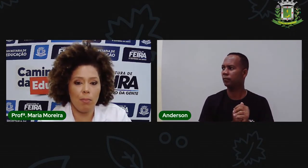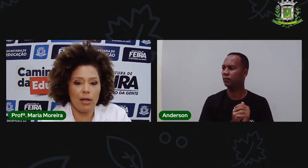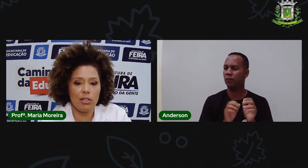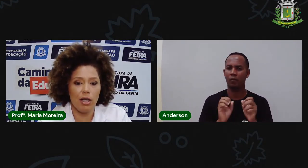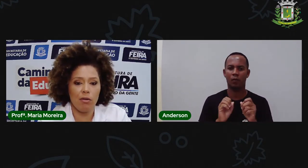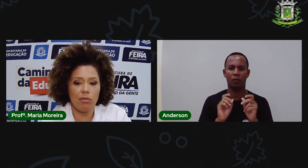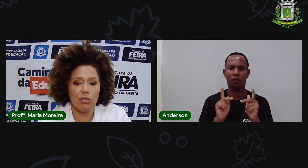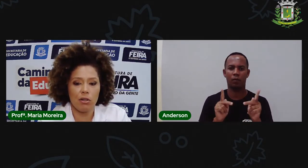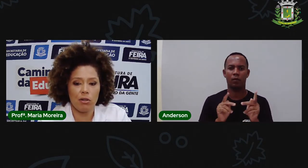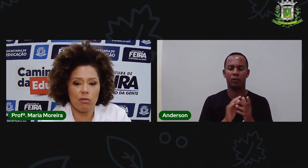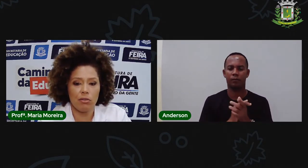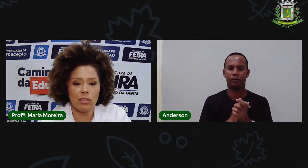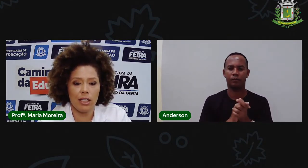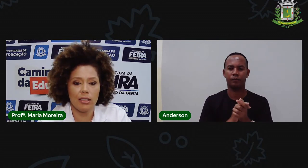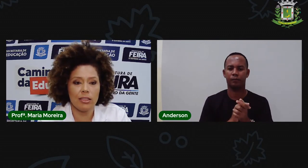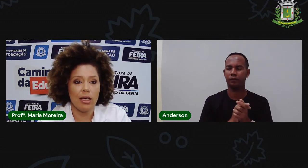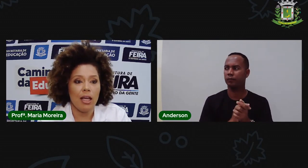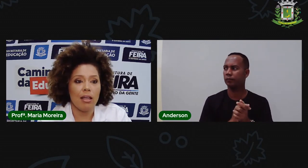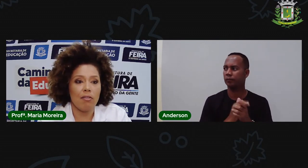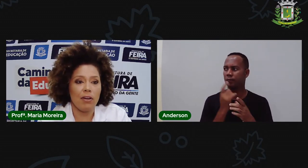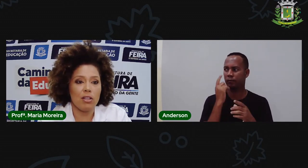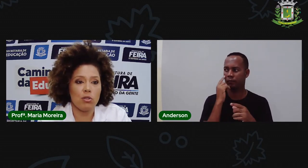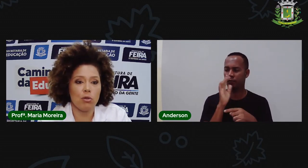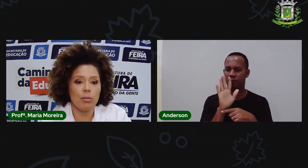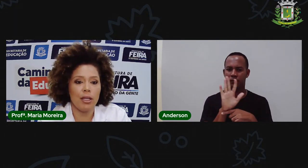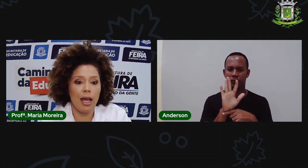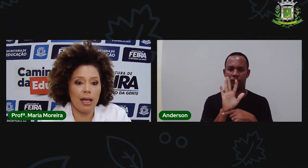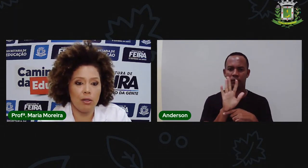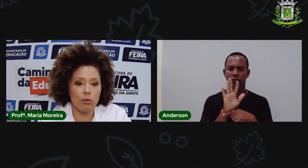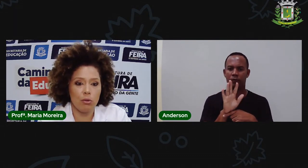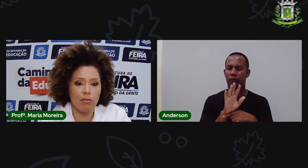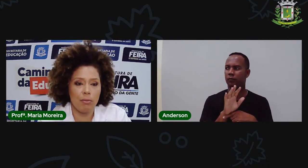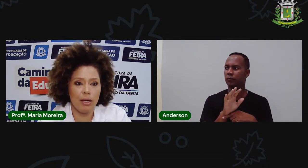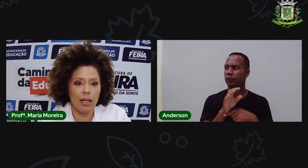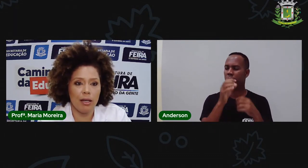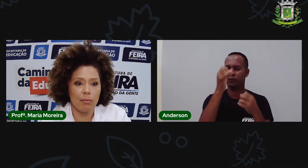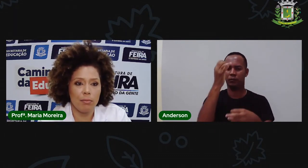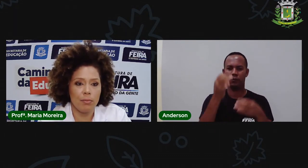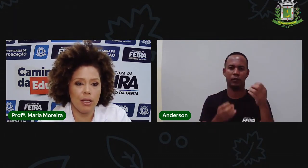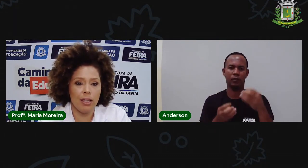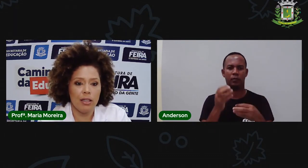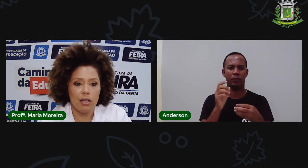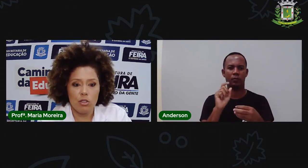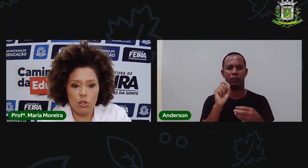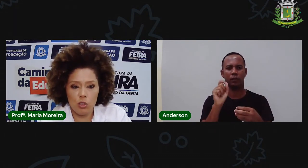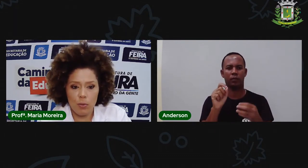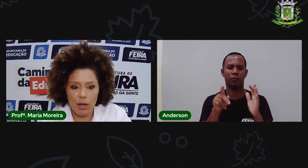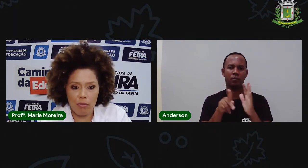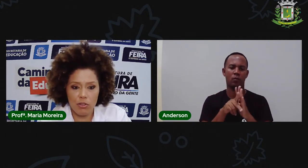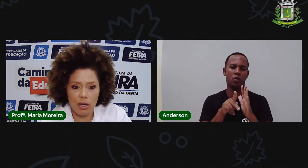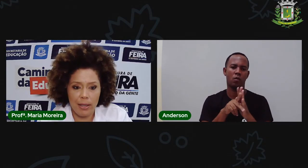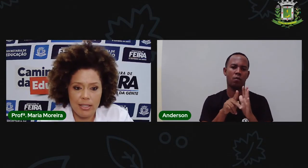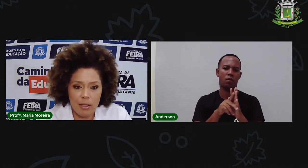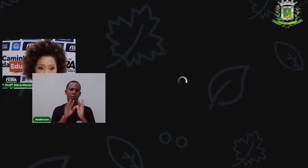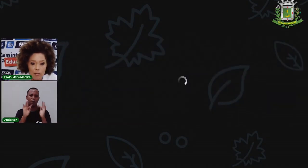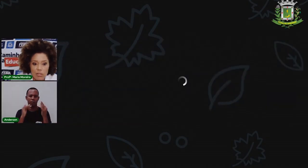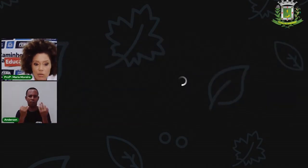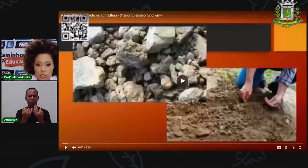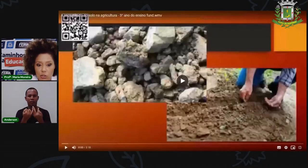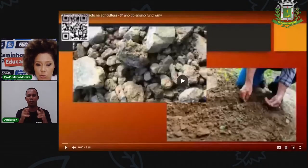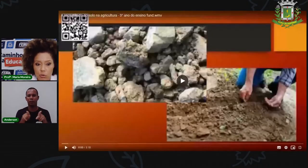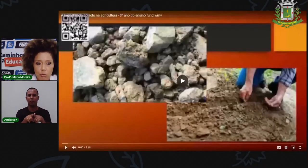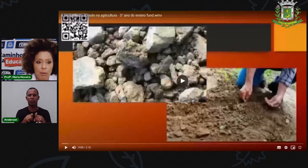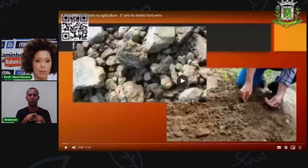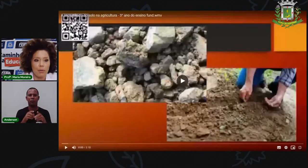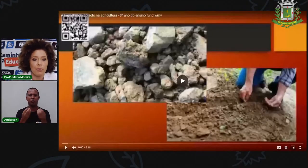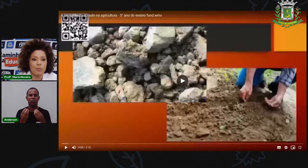Prontinho, para compartilhar um vídeo agora com vocês que fala sobre a agricultura familiar, né? Só esperar o vídeo aqui aparecer, porque vocês